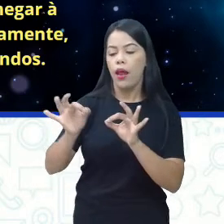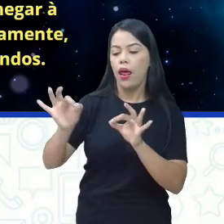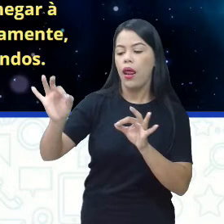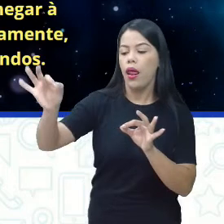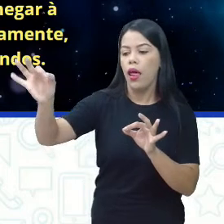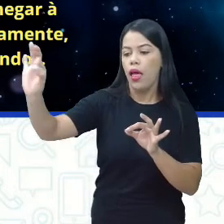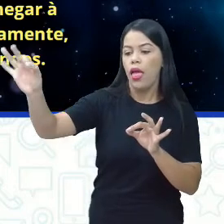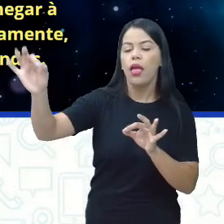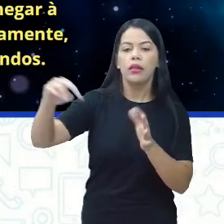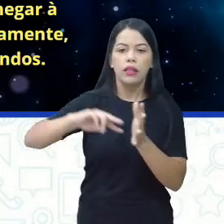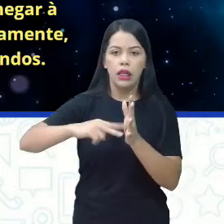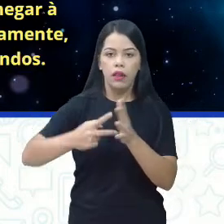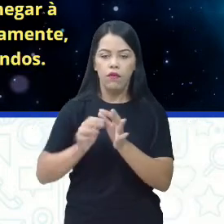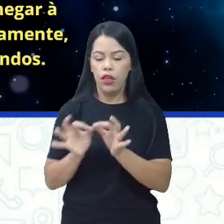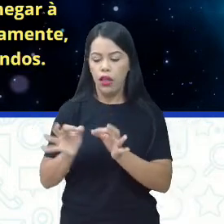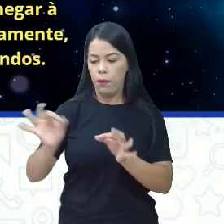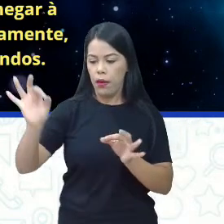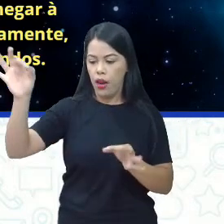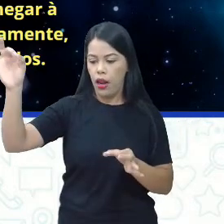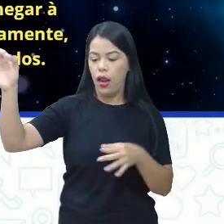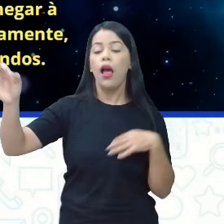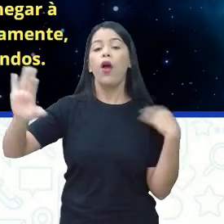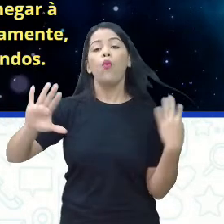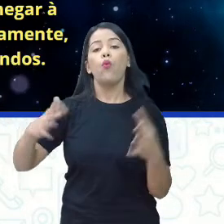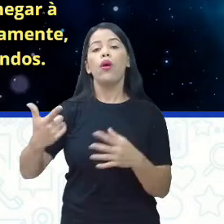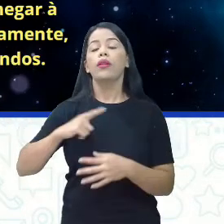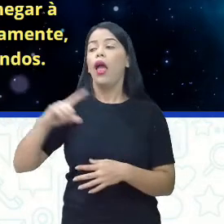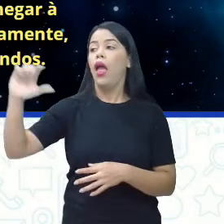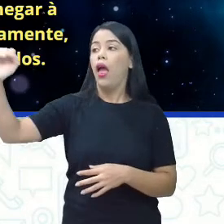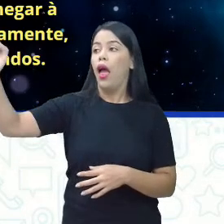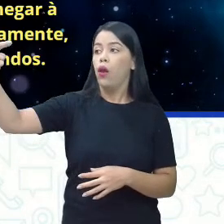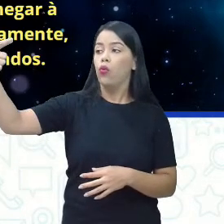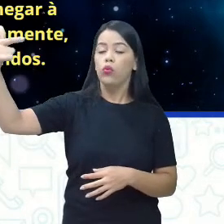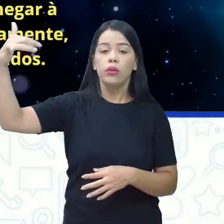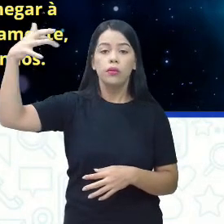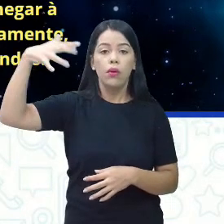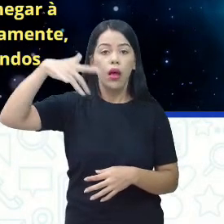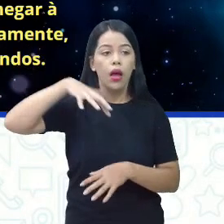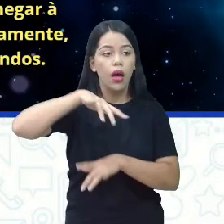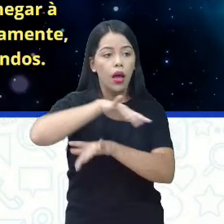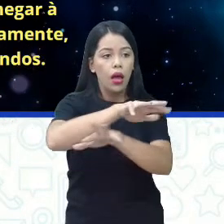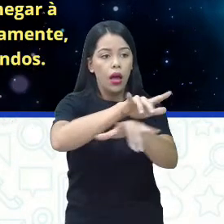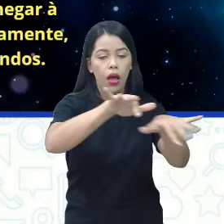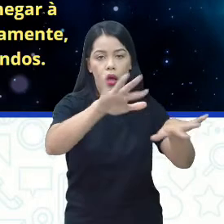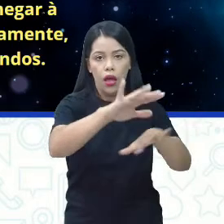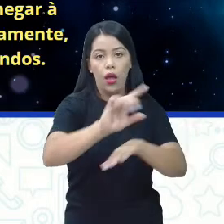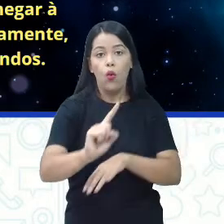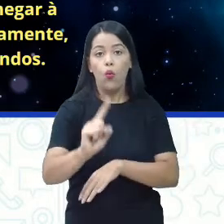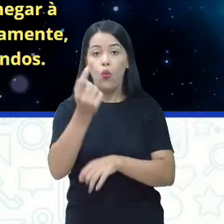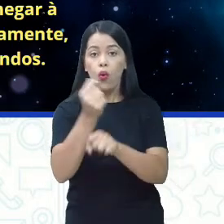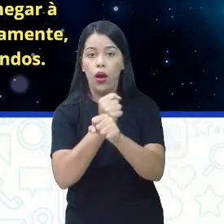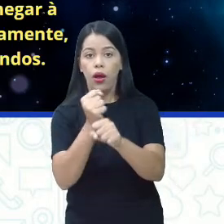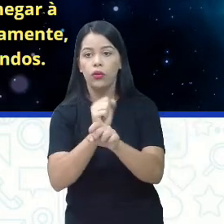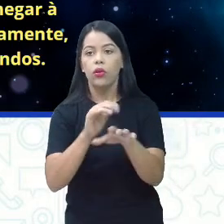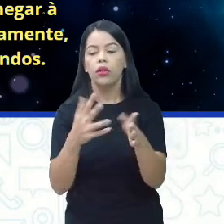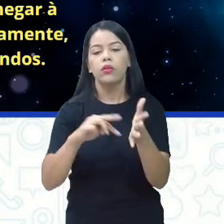à distância percorrida pela luz em um ano. Isso significa aproximadamente